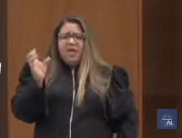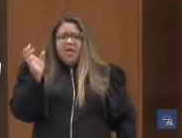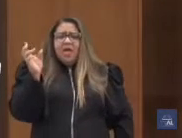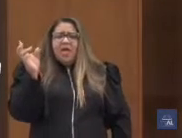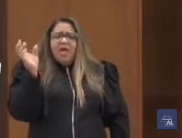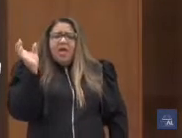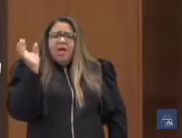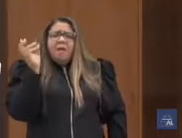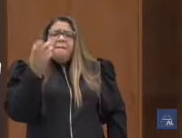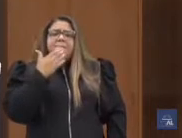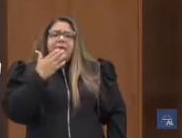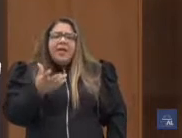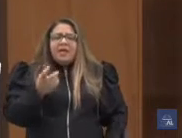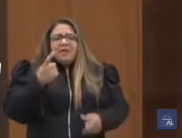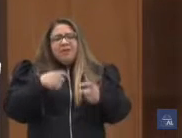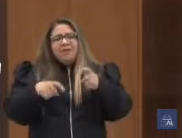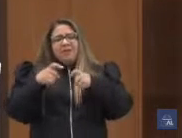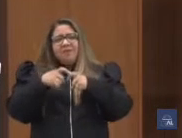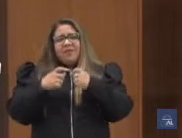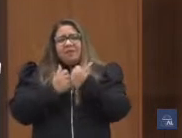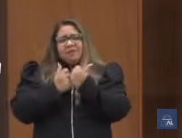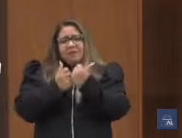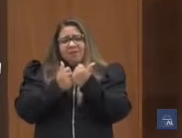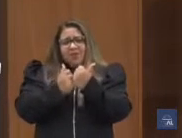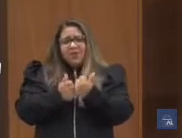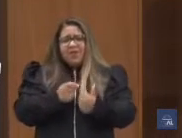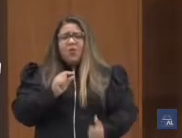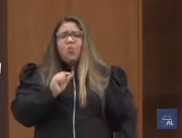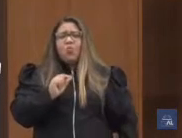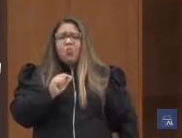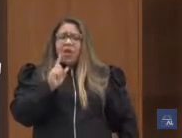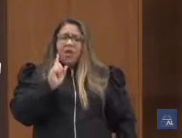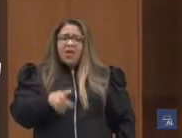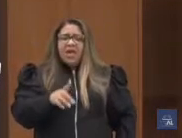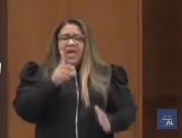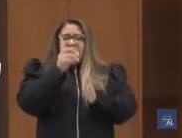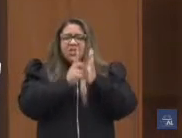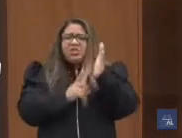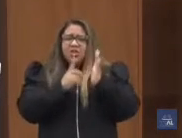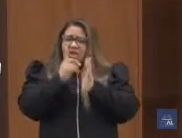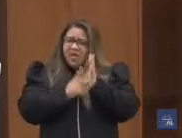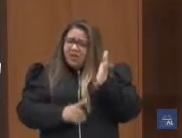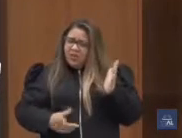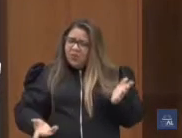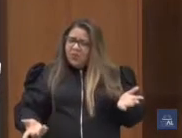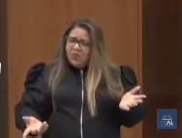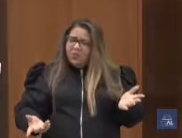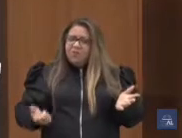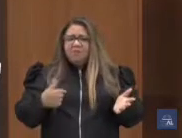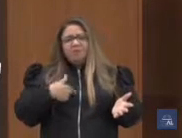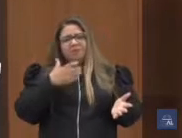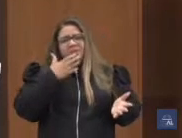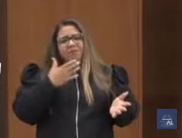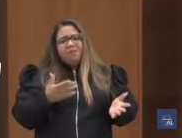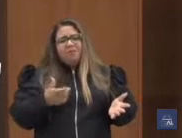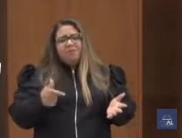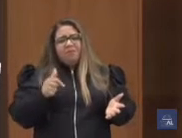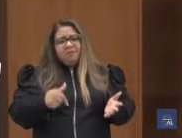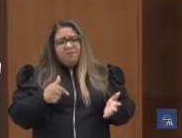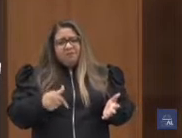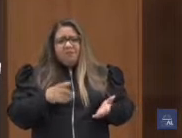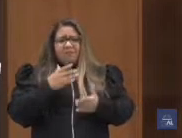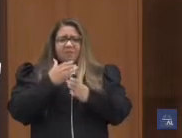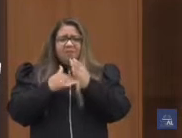assistência previdenciária que era para ser um direito portanto eu quero pedir aqui tô